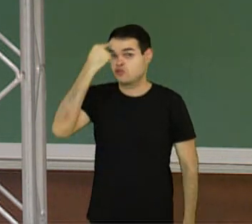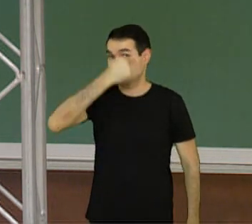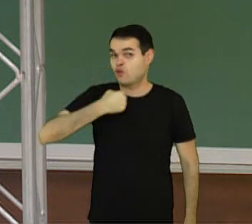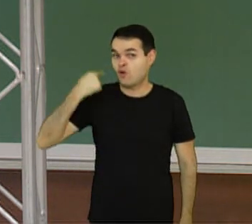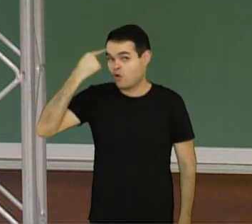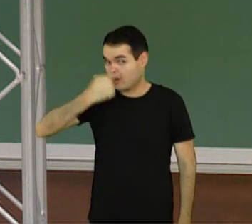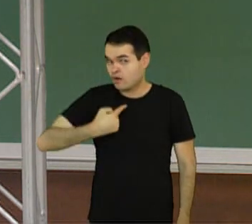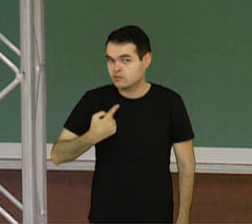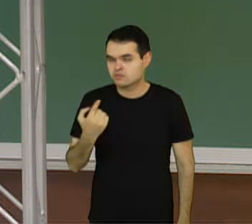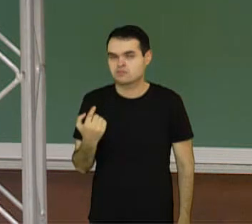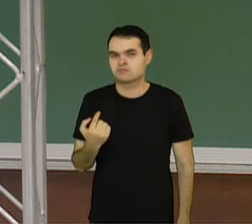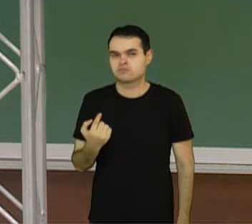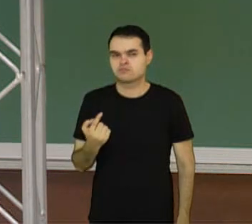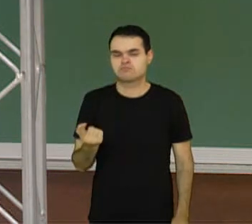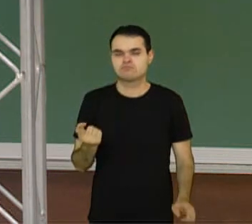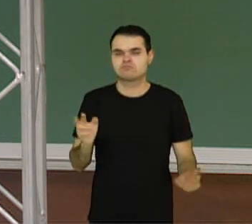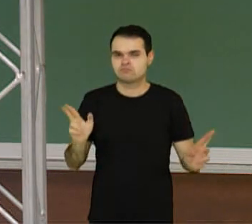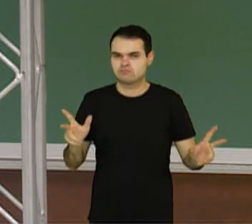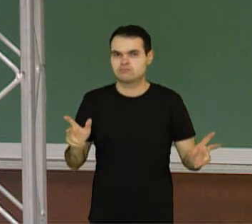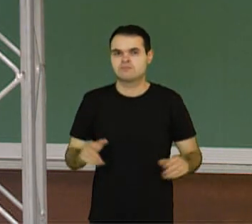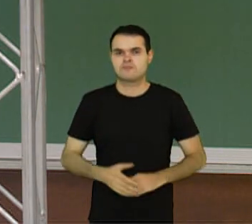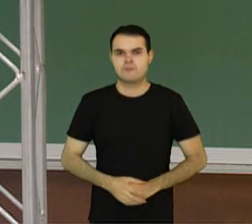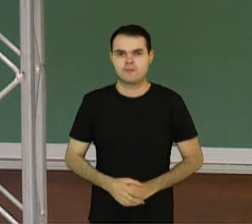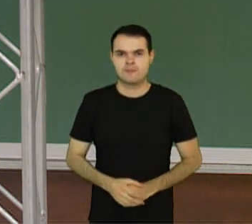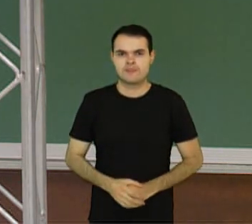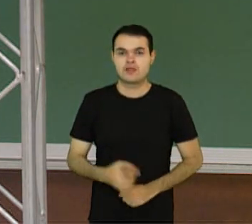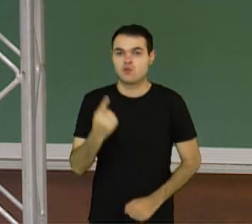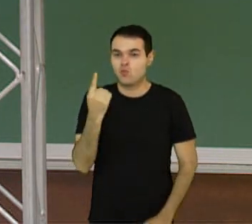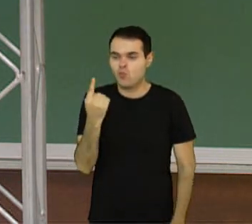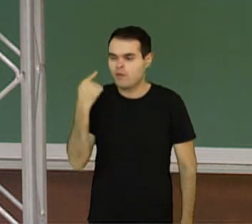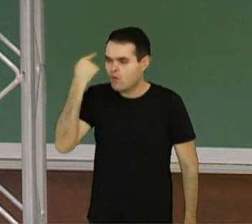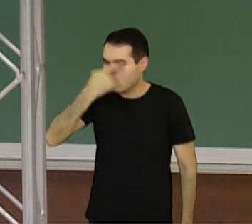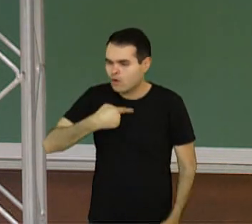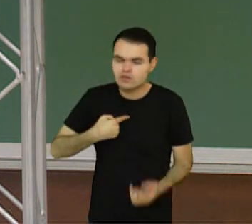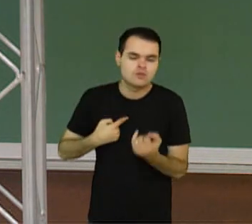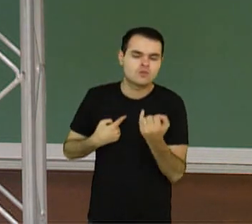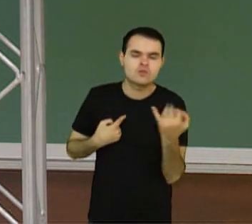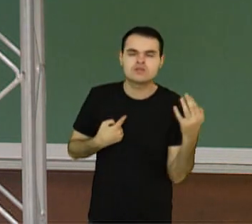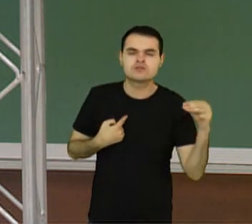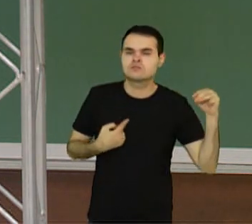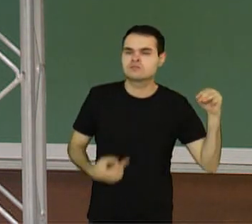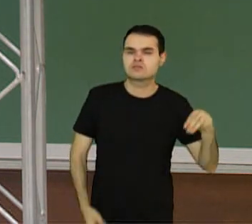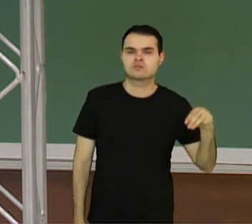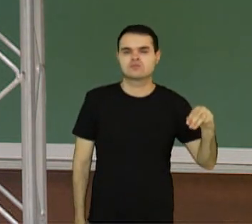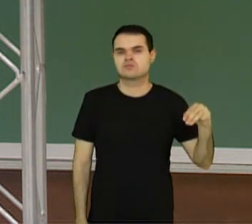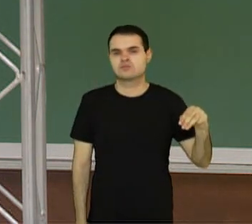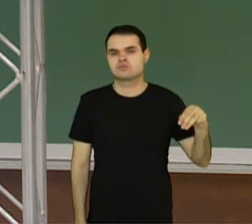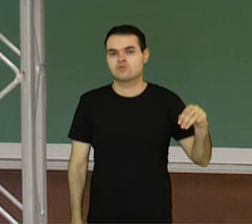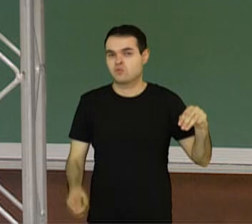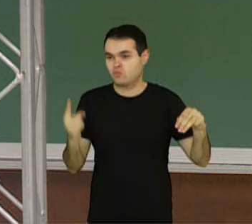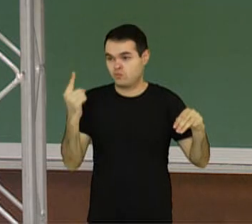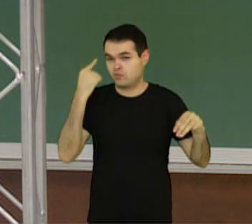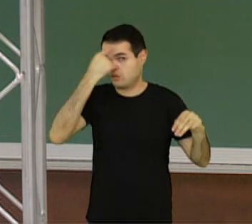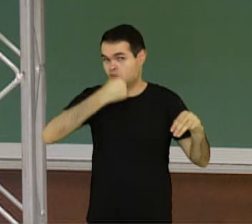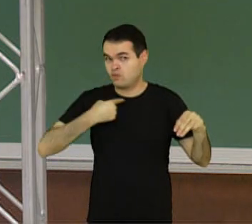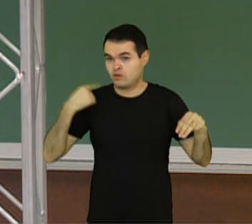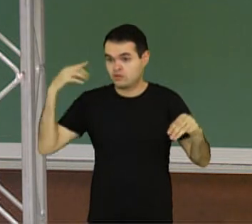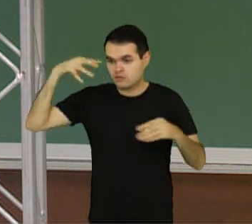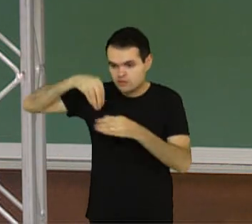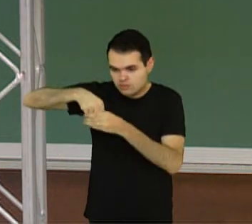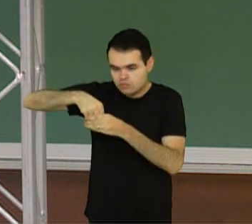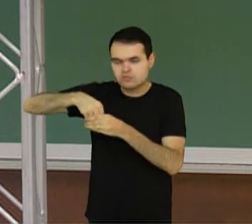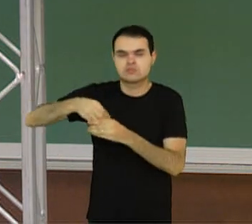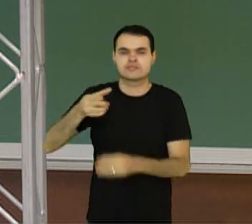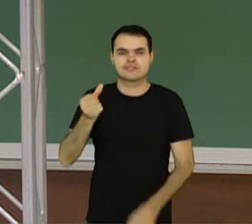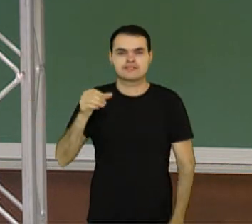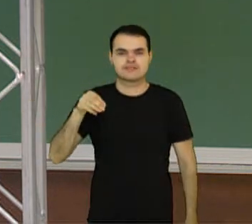horas. Então, lembra? Em 1 hora, eu tenho quantos minutos? 1 hora cabem